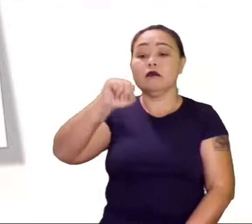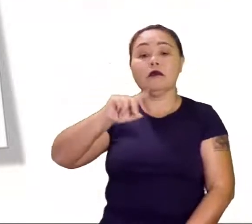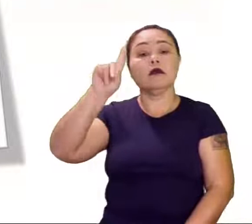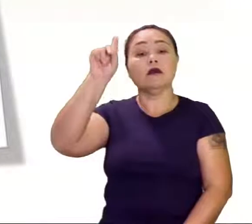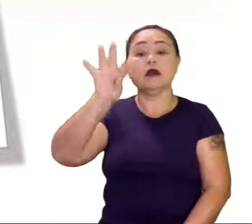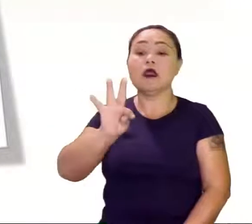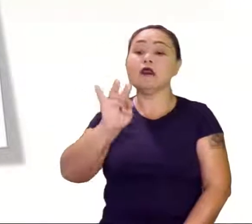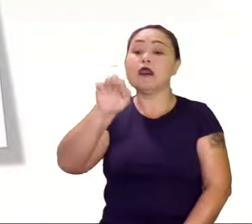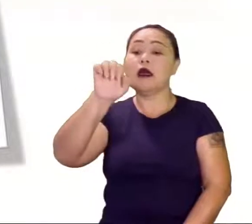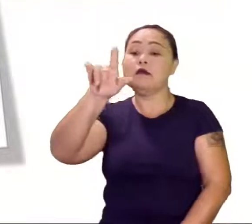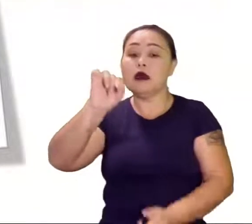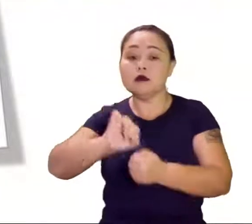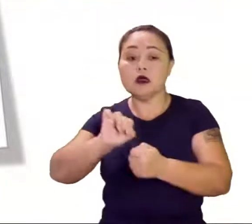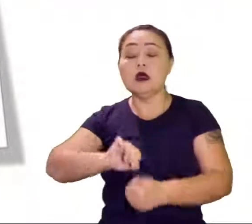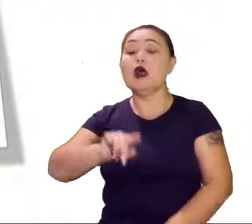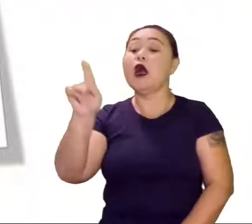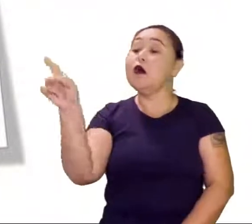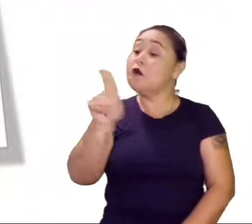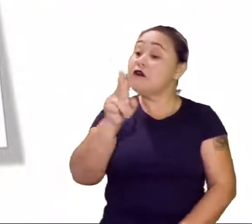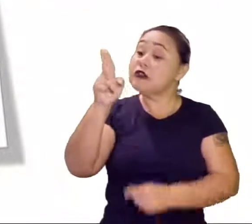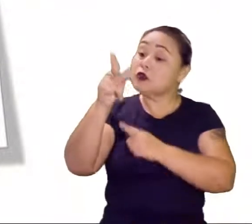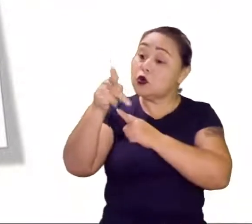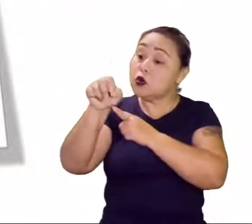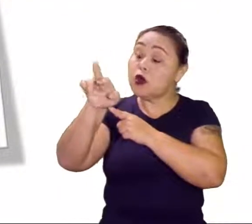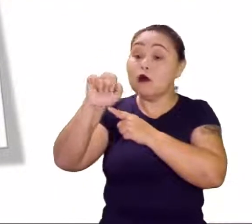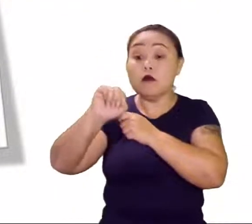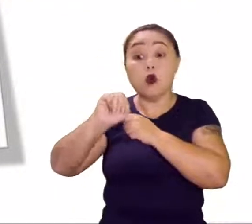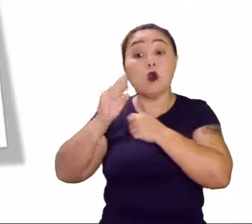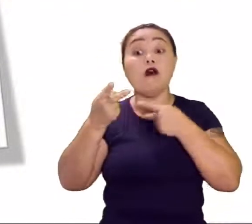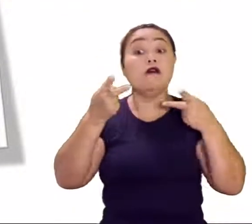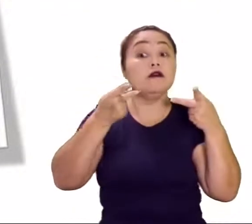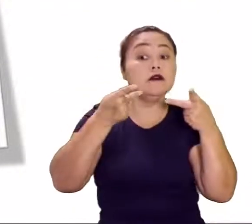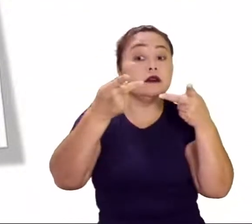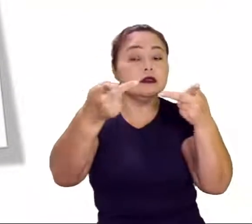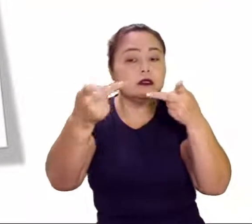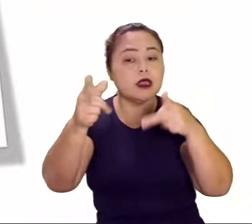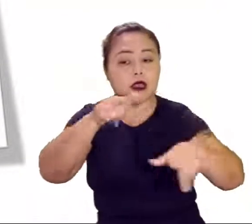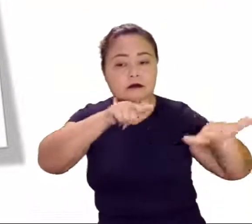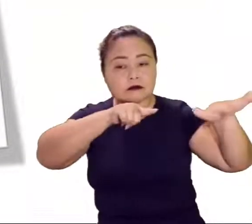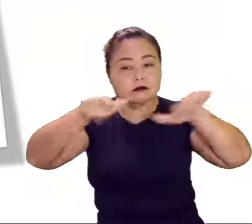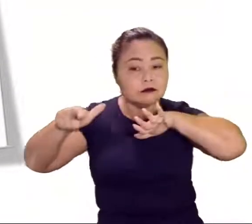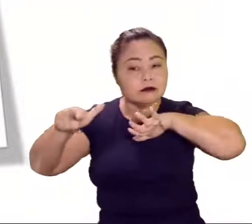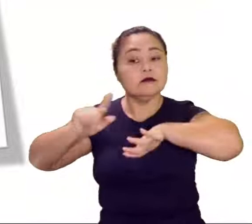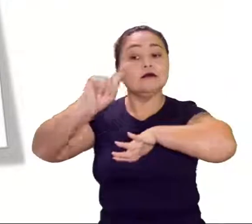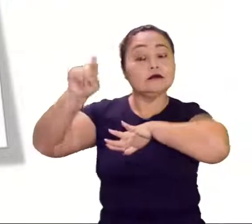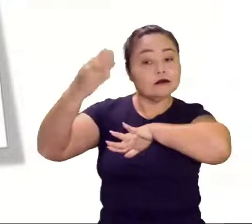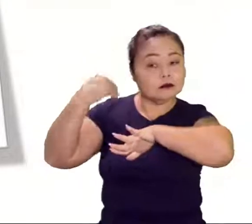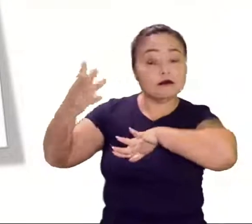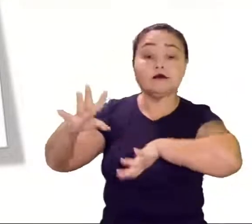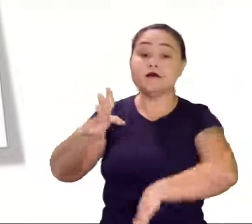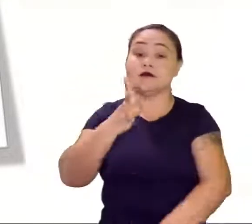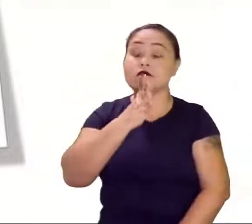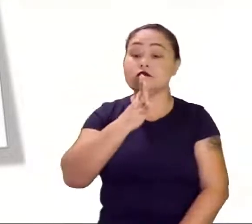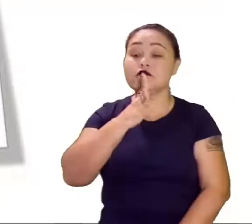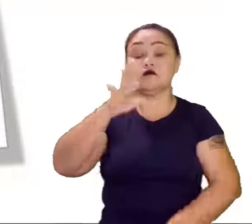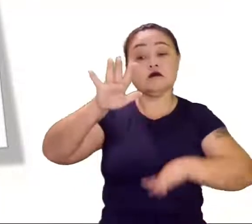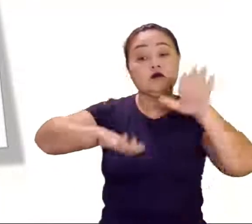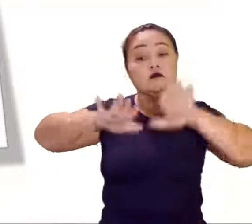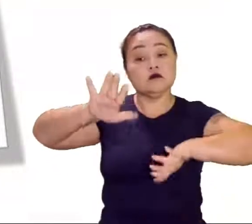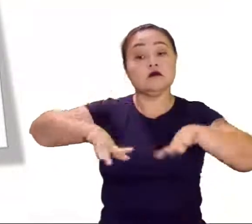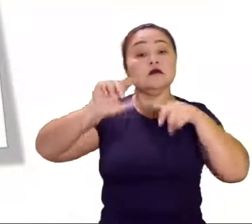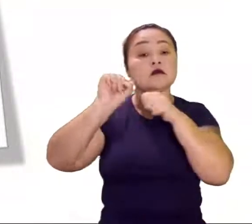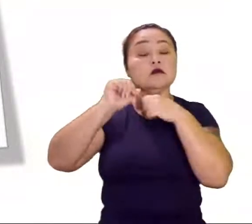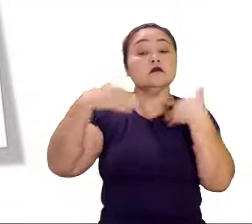professora Tabita, a professora Pura Moreno, fizemos umas visitas aí na semana passada, né? E a gente conheceu alguns